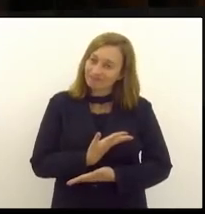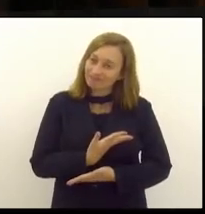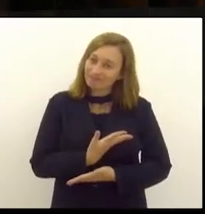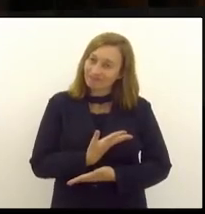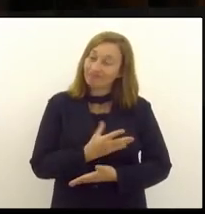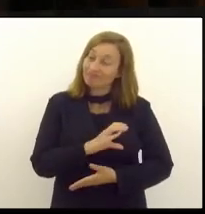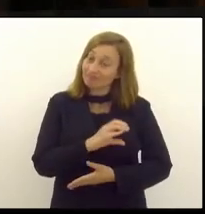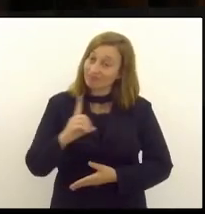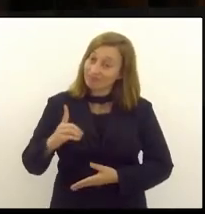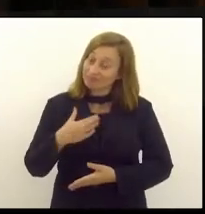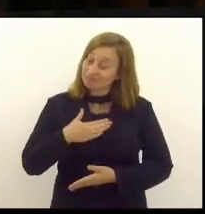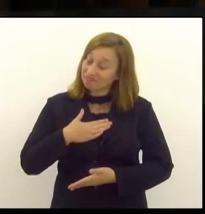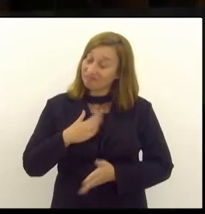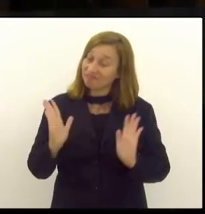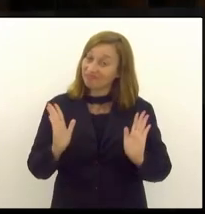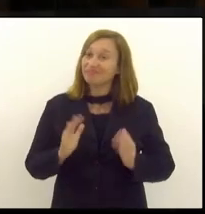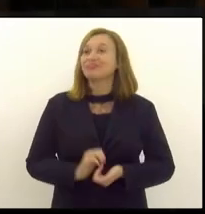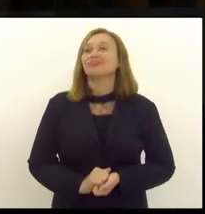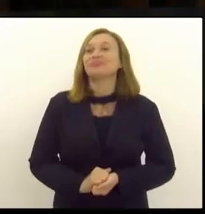coordenadora.